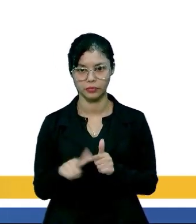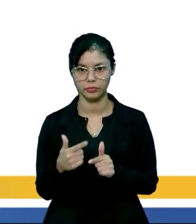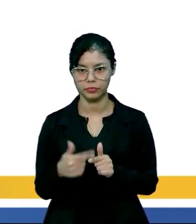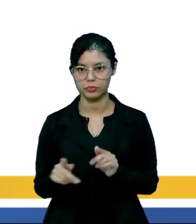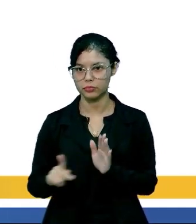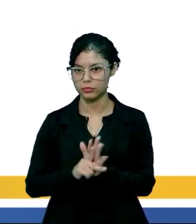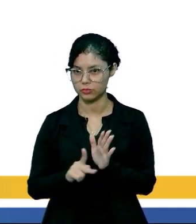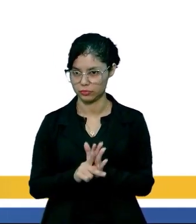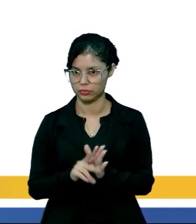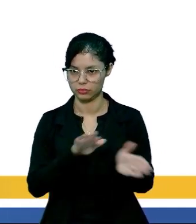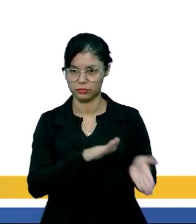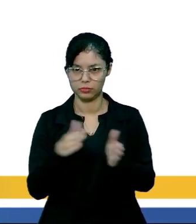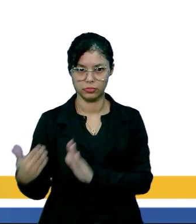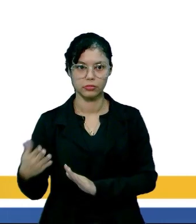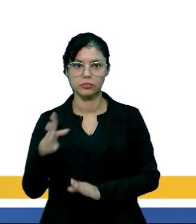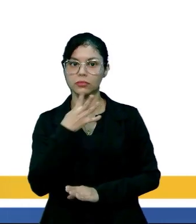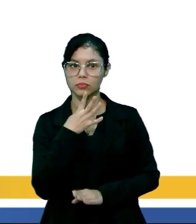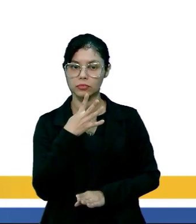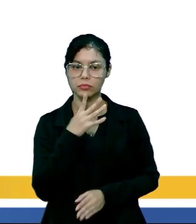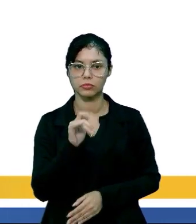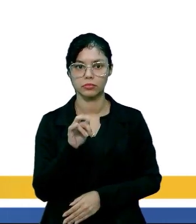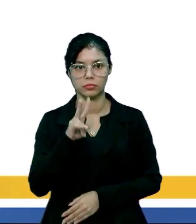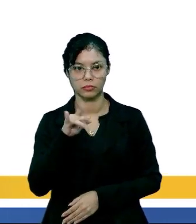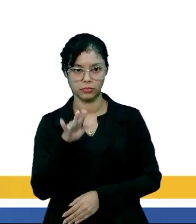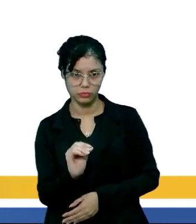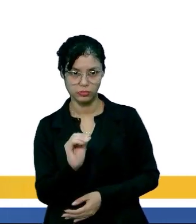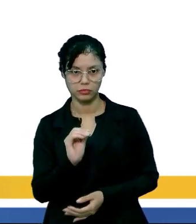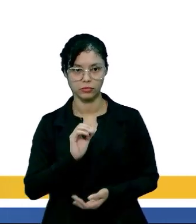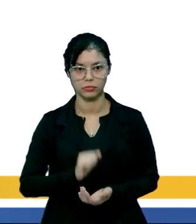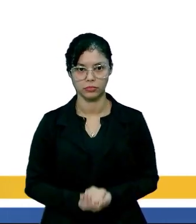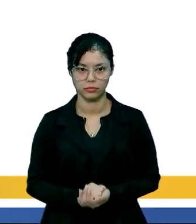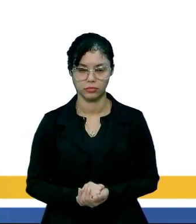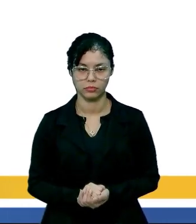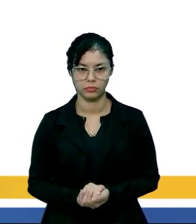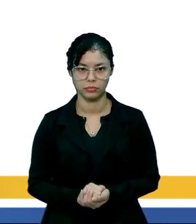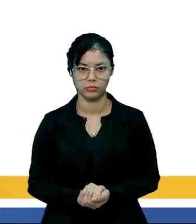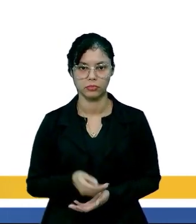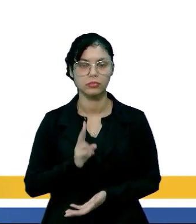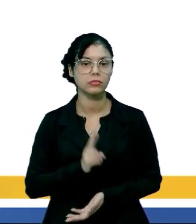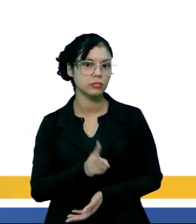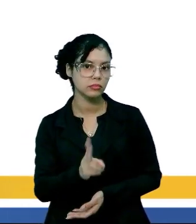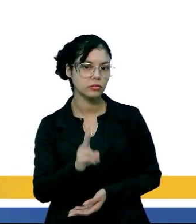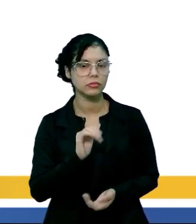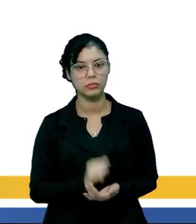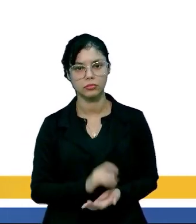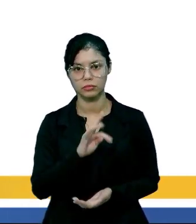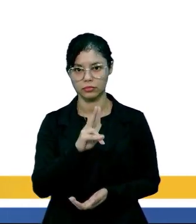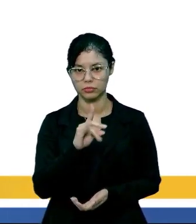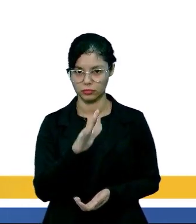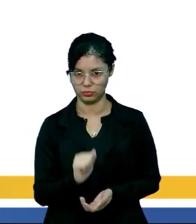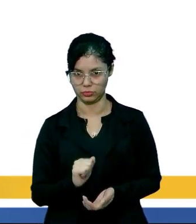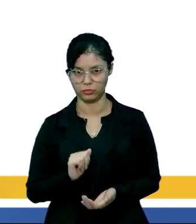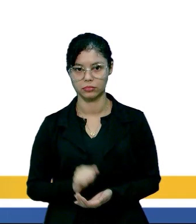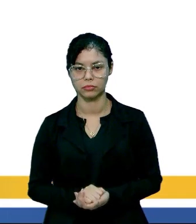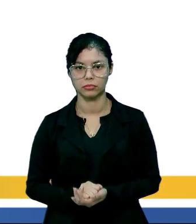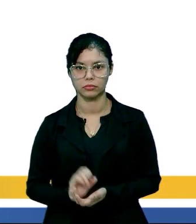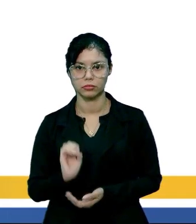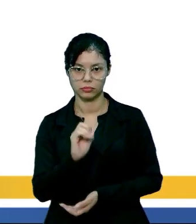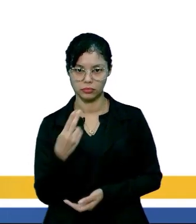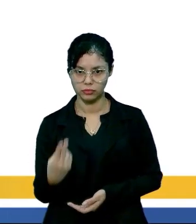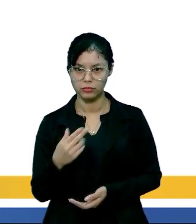resolver situação-problema a partir de conhecimentos geométricos. Se mantiver